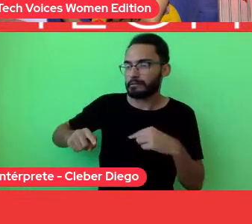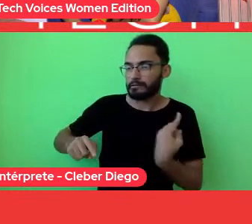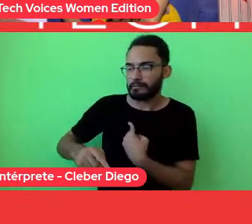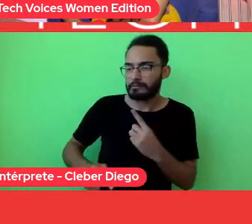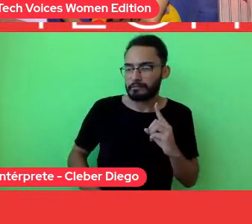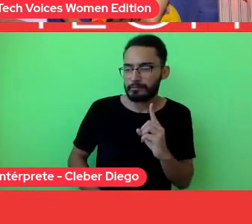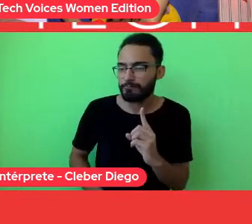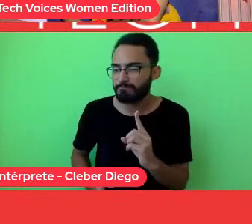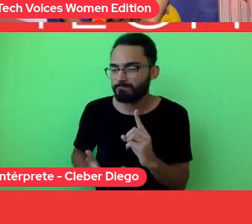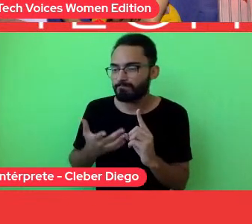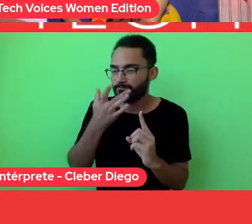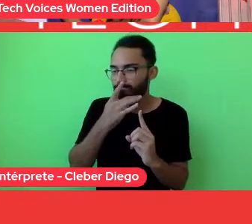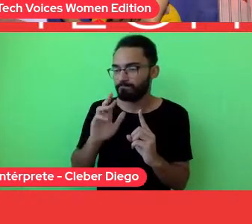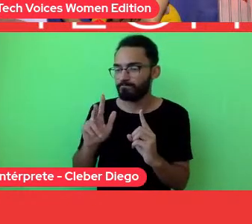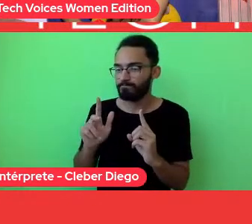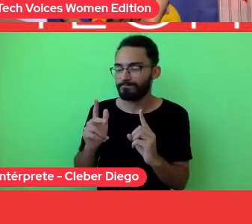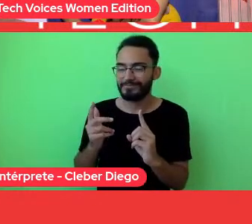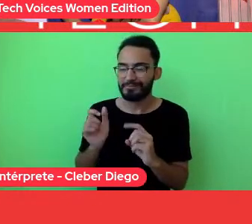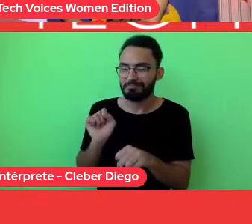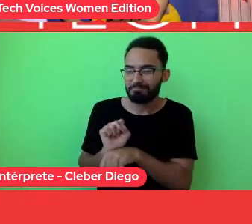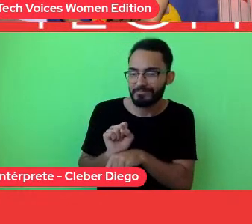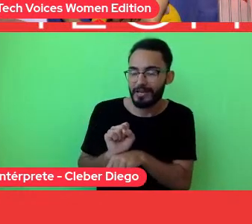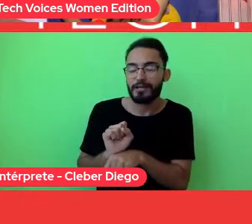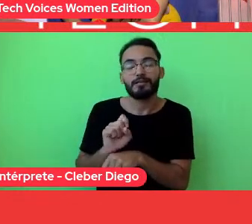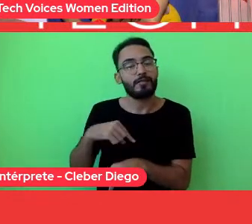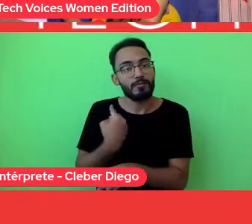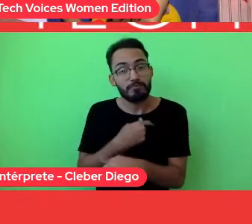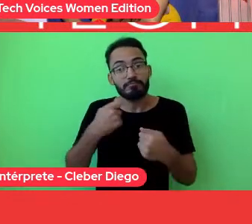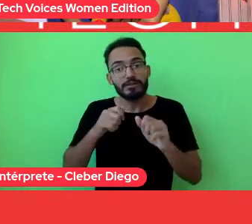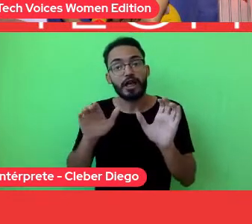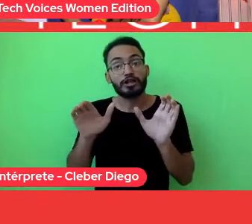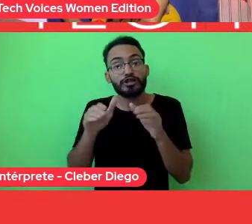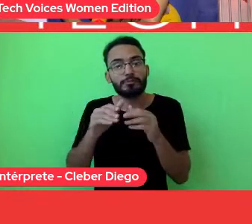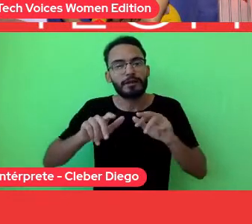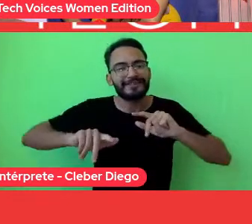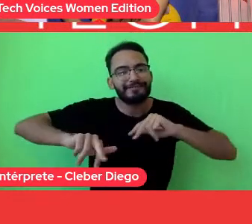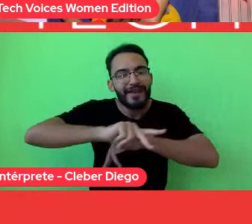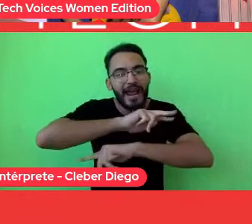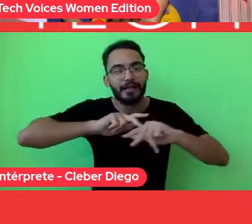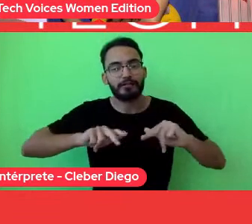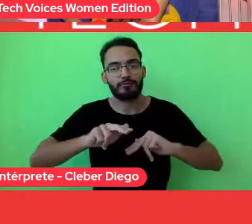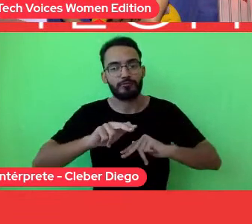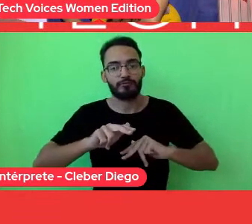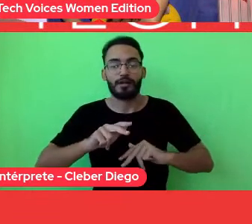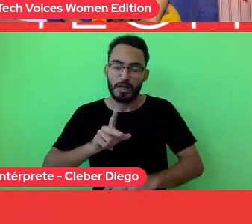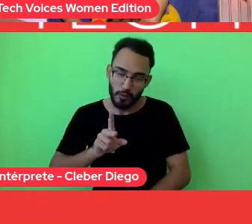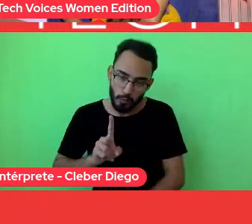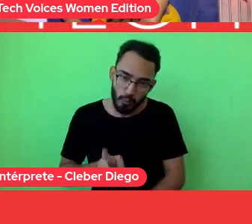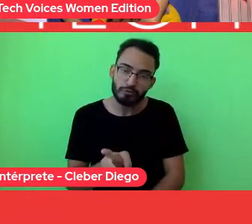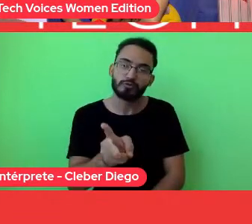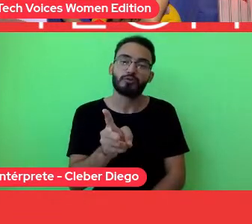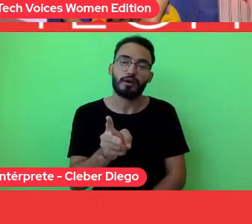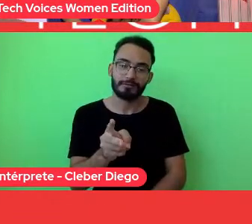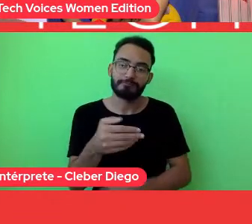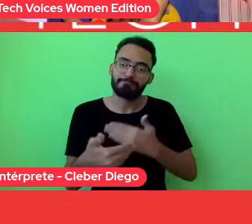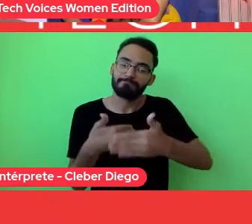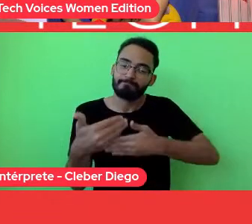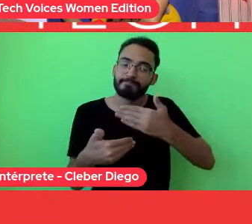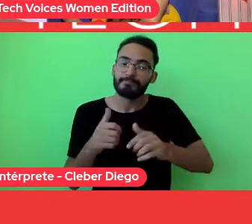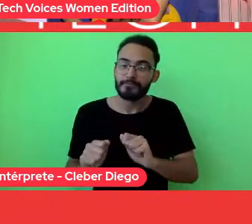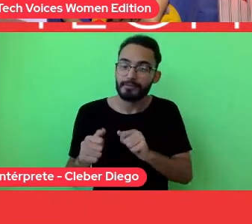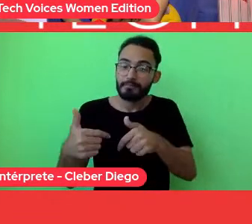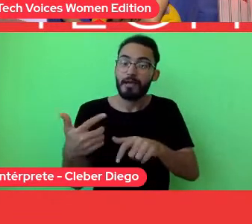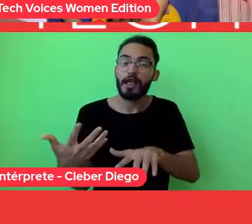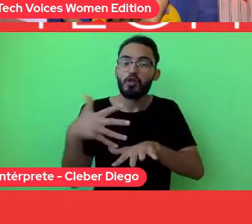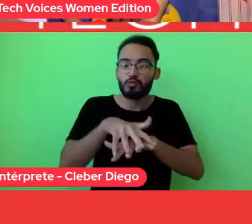mesmo, tornar os nossos times mais diversos, né, num primeiro momento. E, obviamente, a continuidade disso é trabalhar também na